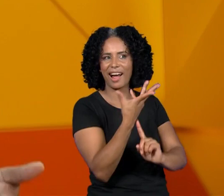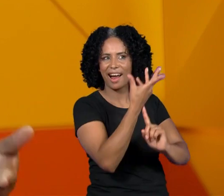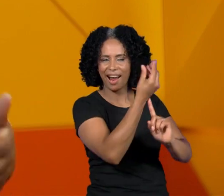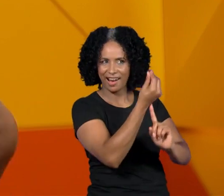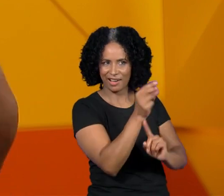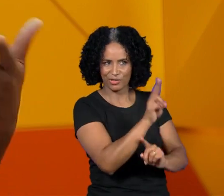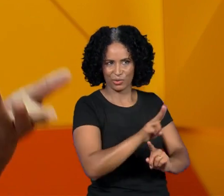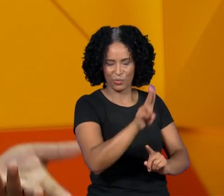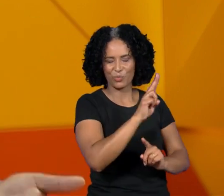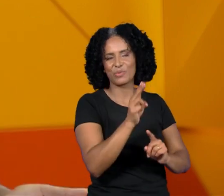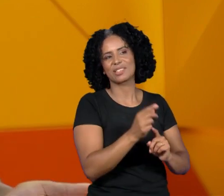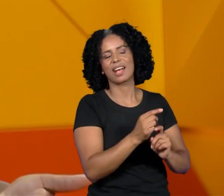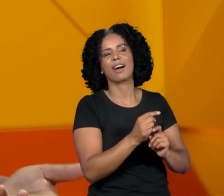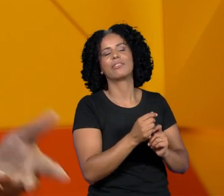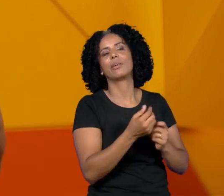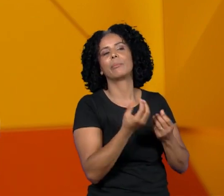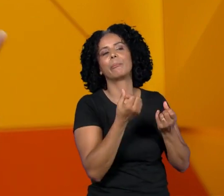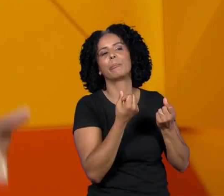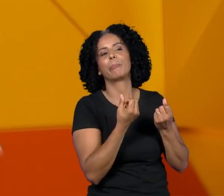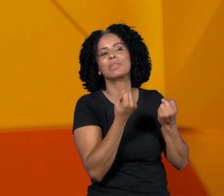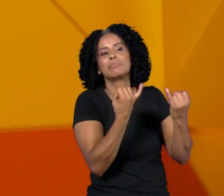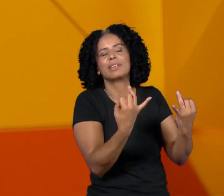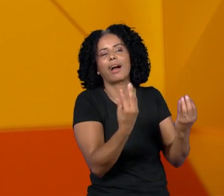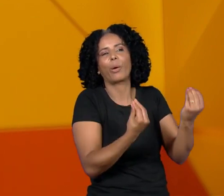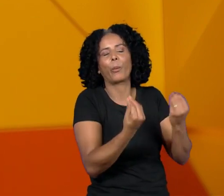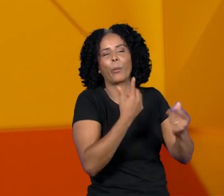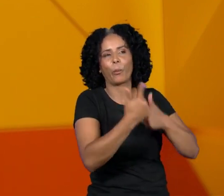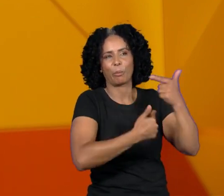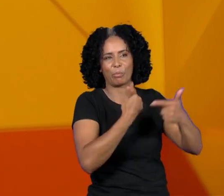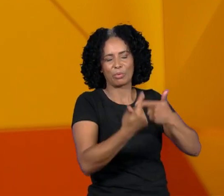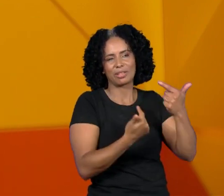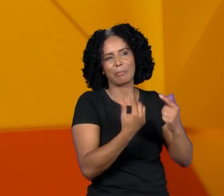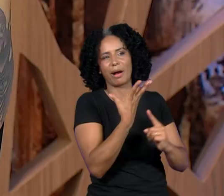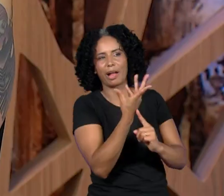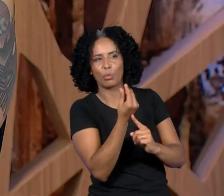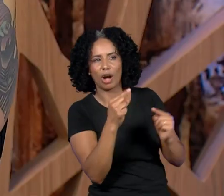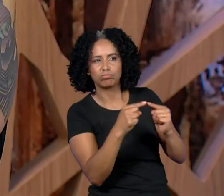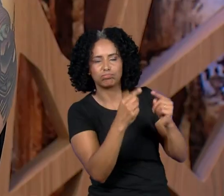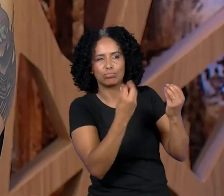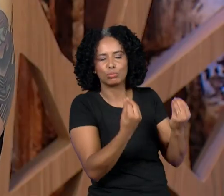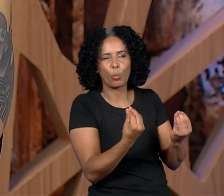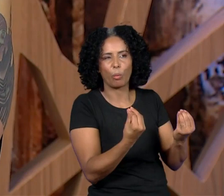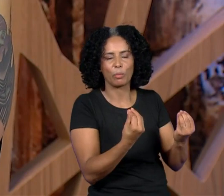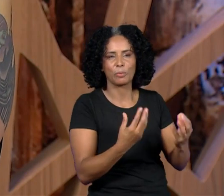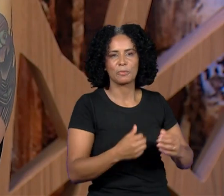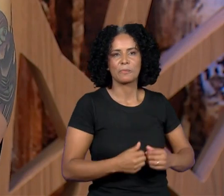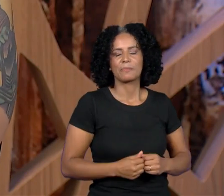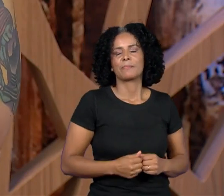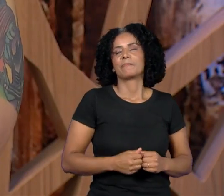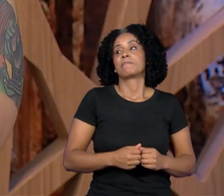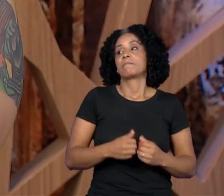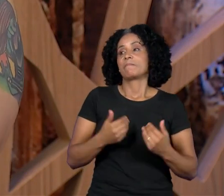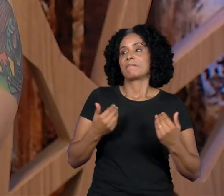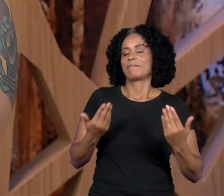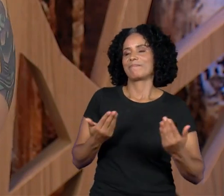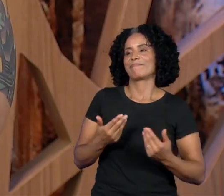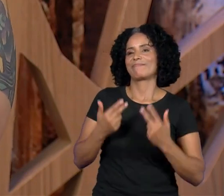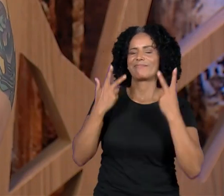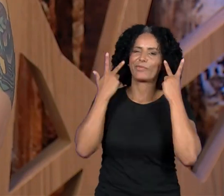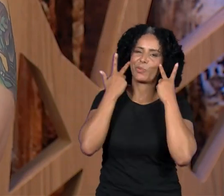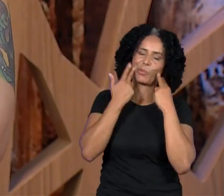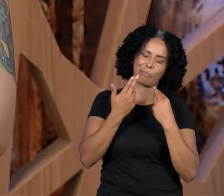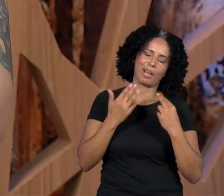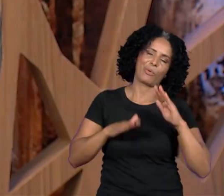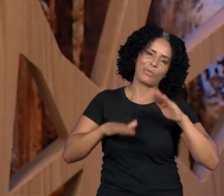falar do seu trabalho. Eu queria que você contasse um pouco dessa fase da Verônica para a gente. É muito comum que a gente trate primeiro